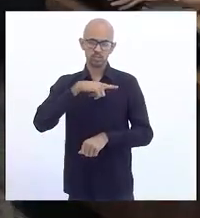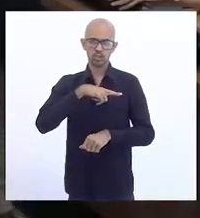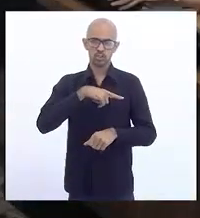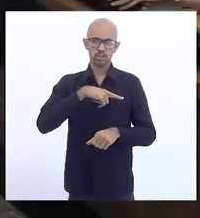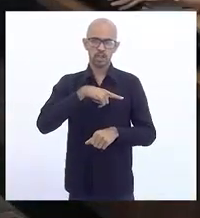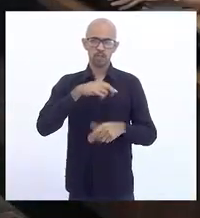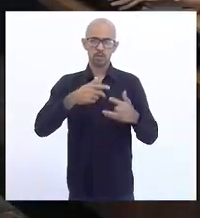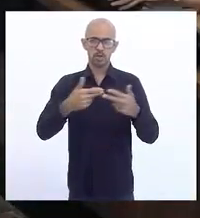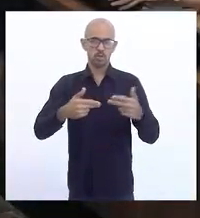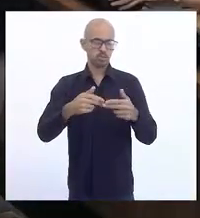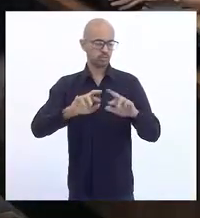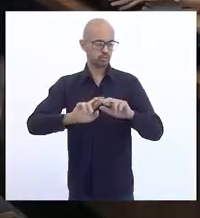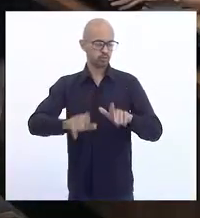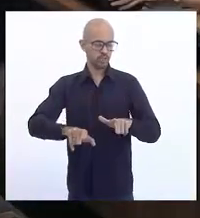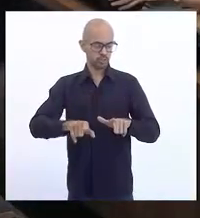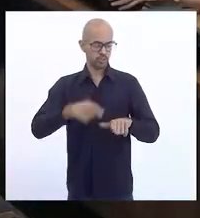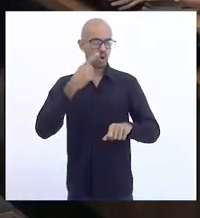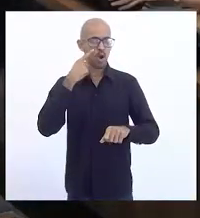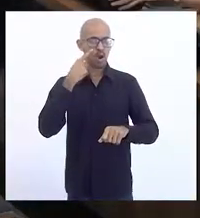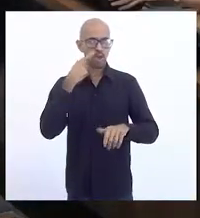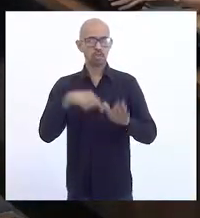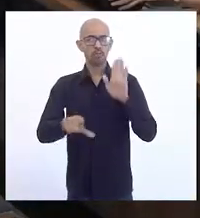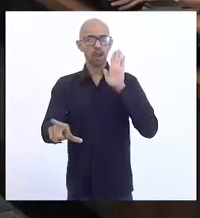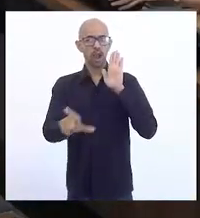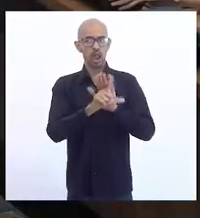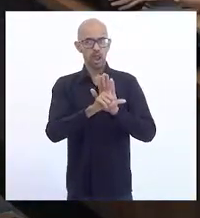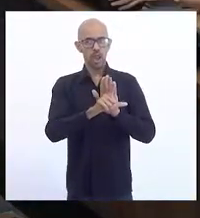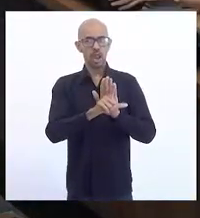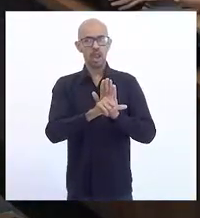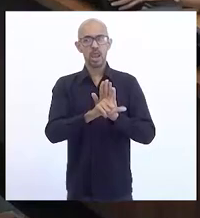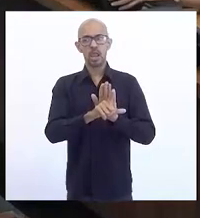Olha o que diz a lei